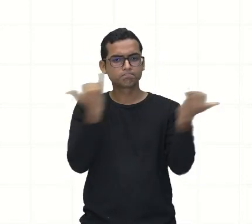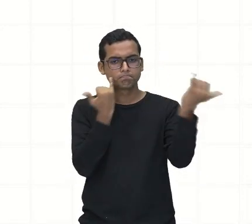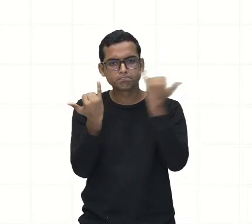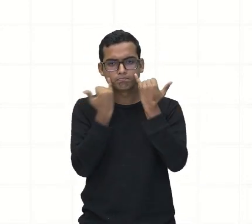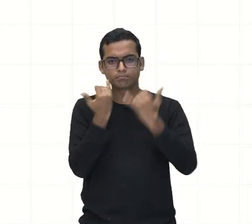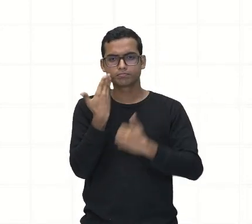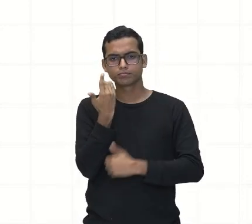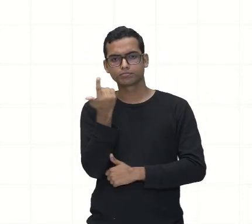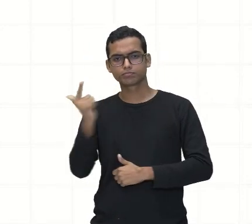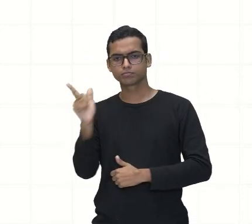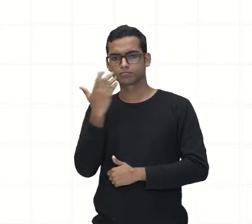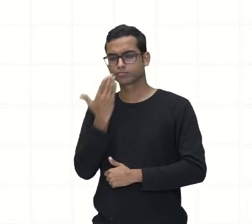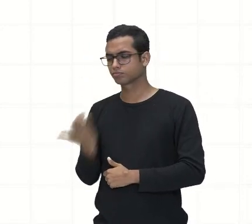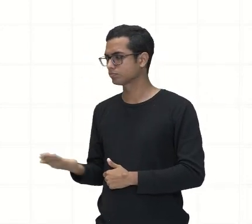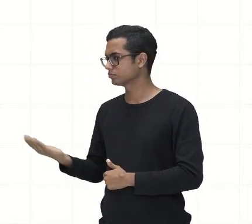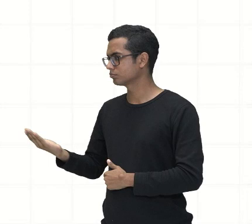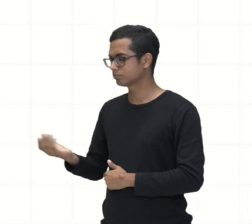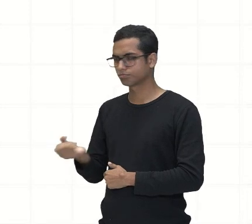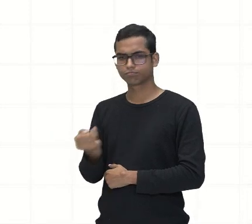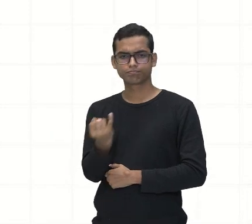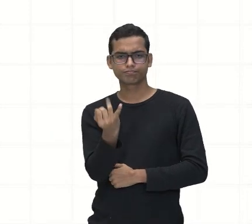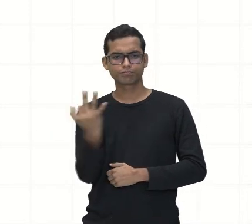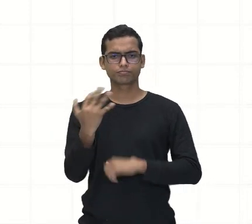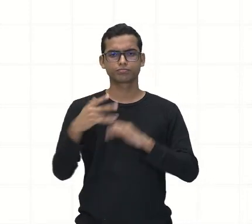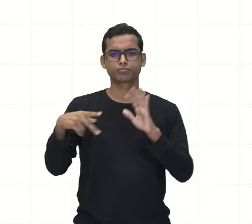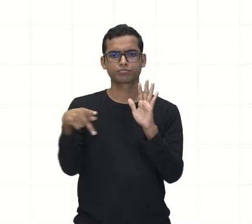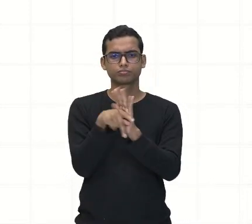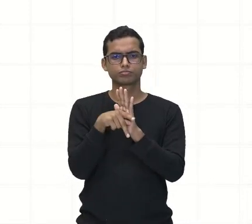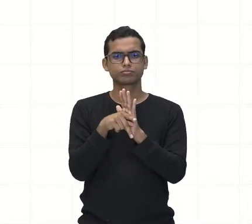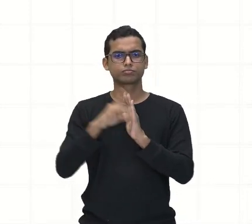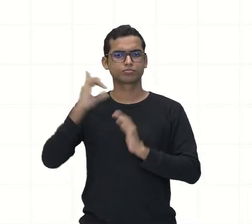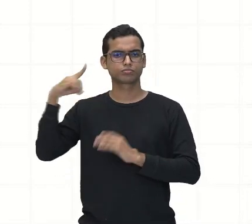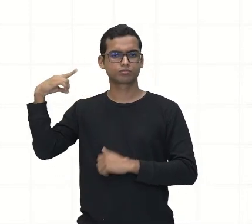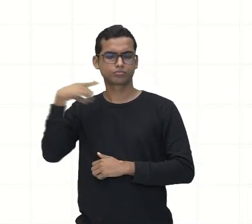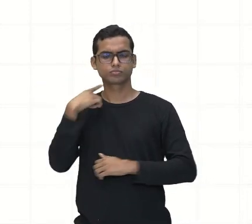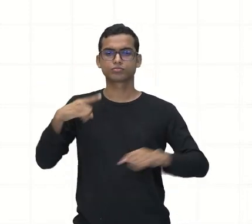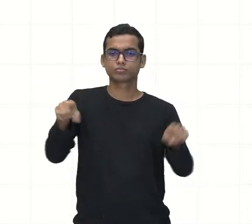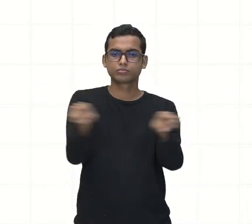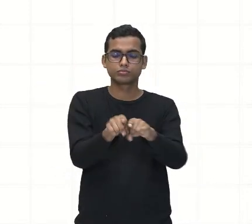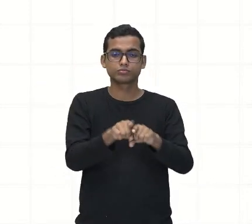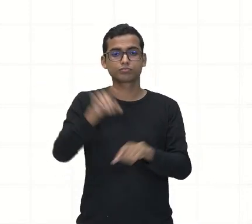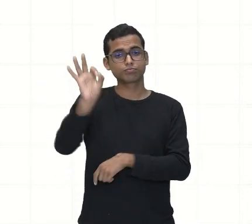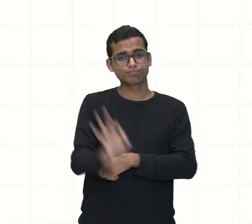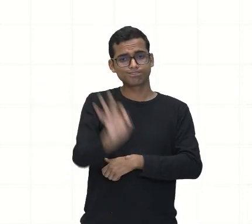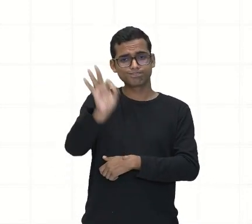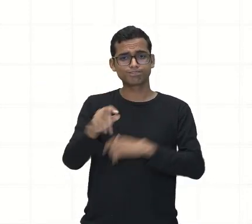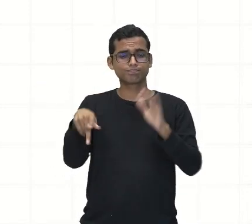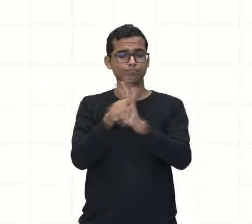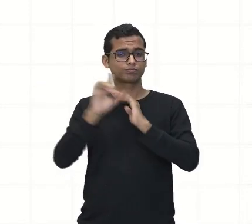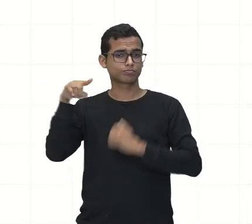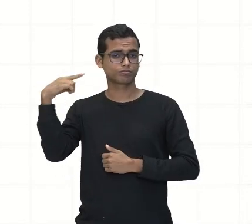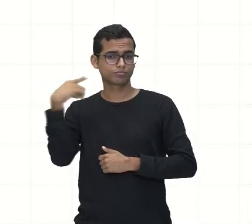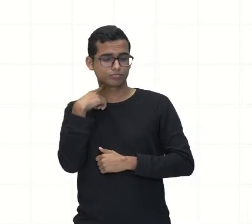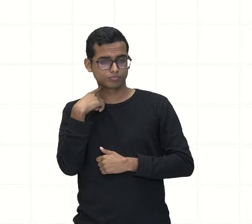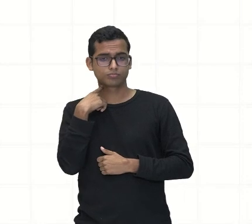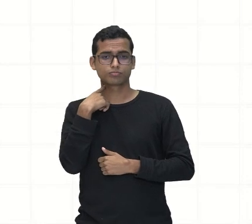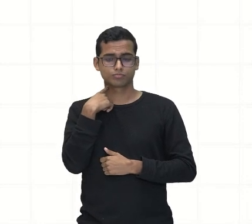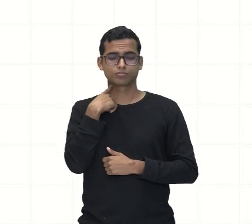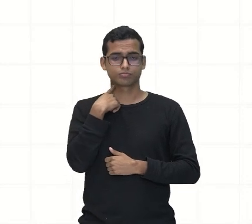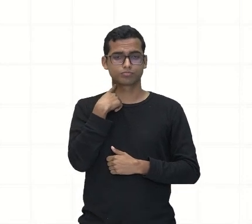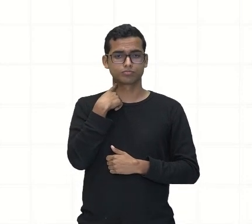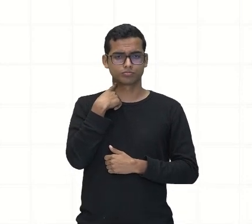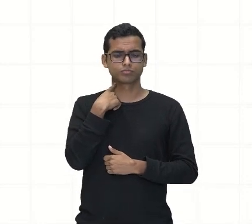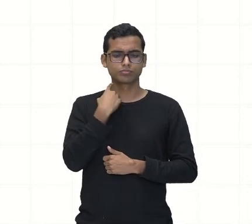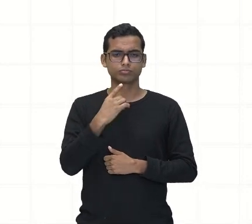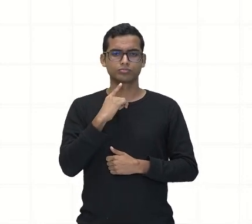ó, o quantitativo de advogados e a taxa de advogados por 1.000